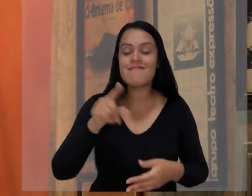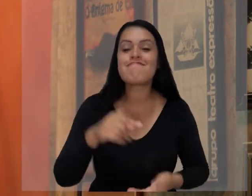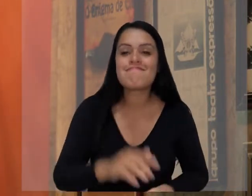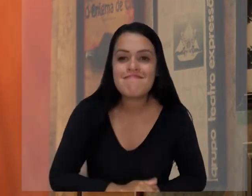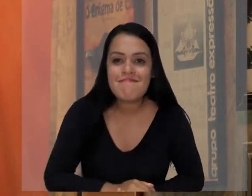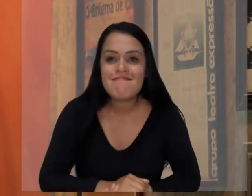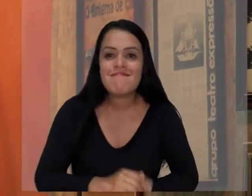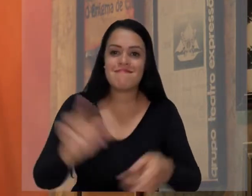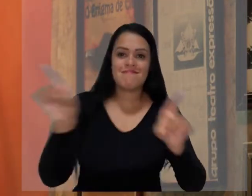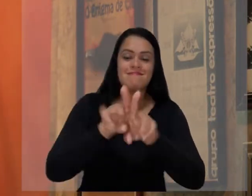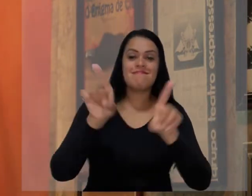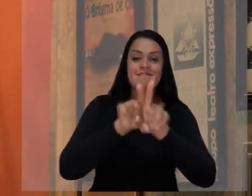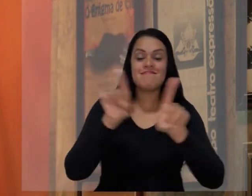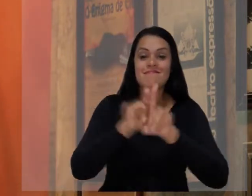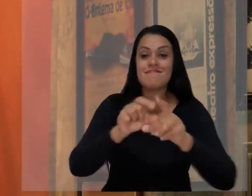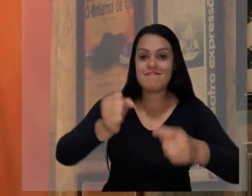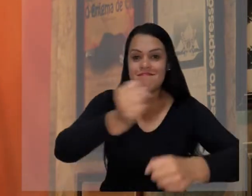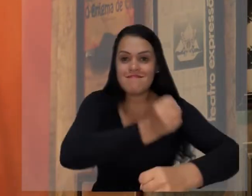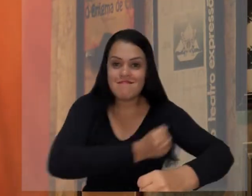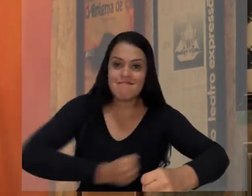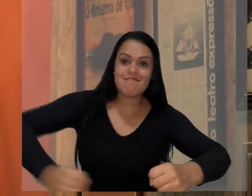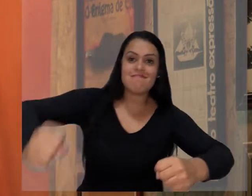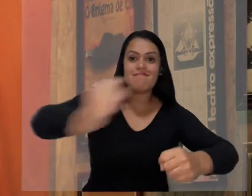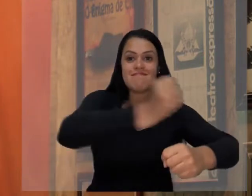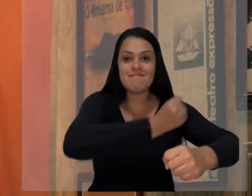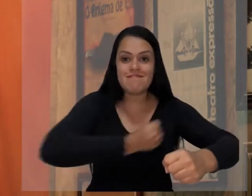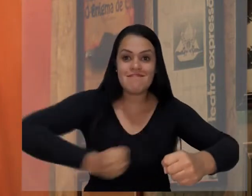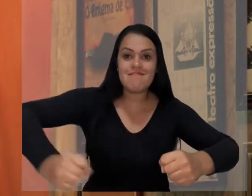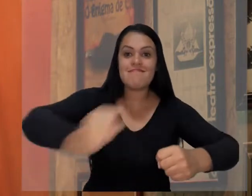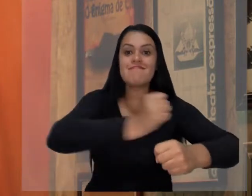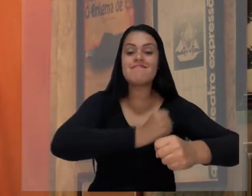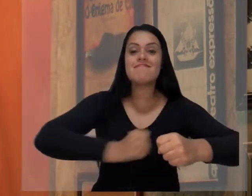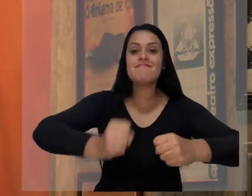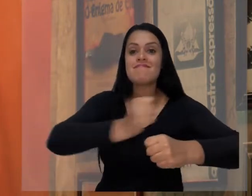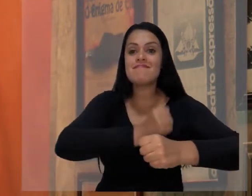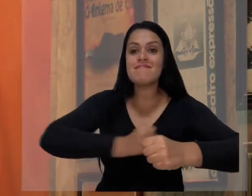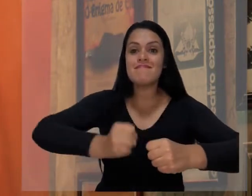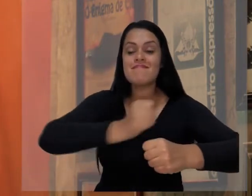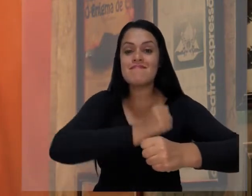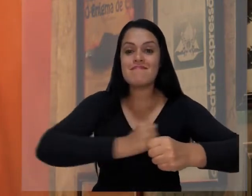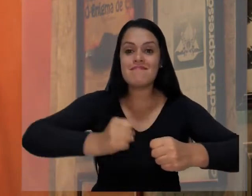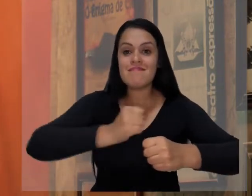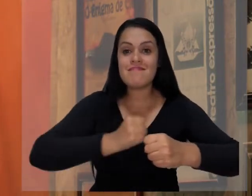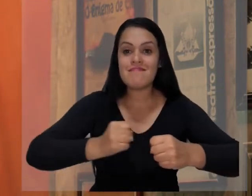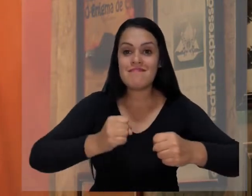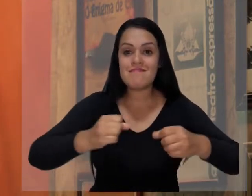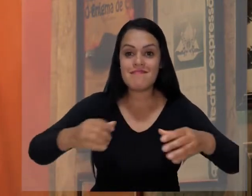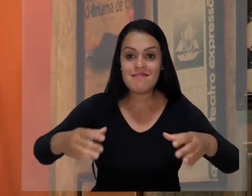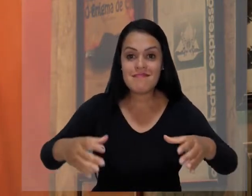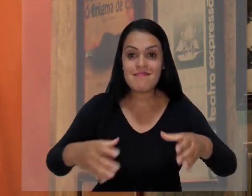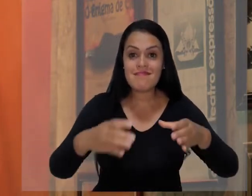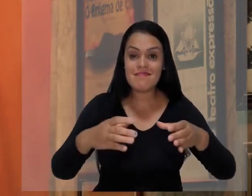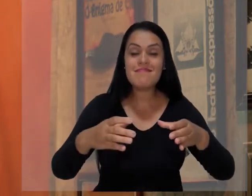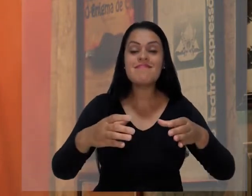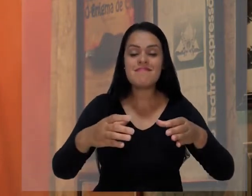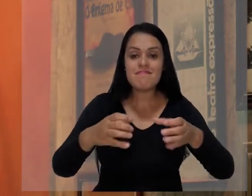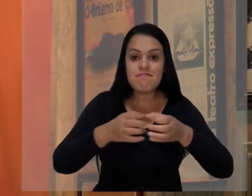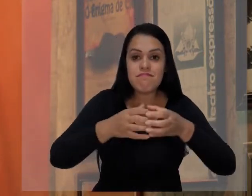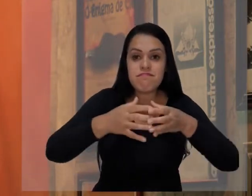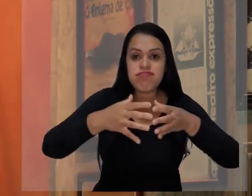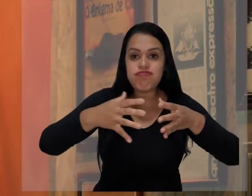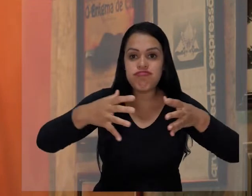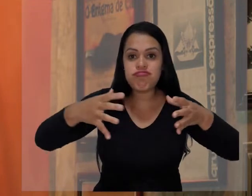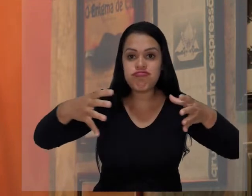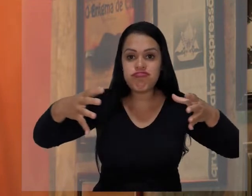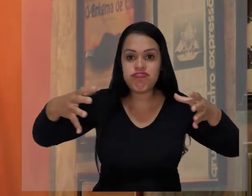Aí, assim, tu pega, mexe isso tudo bem bastante e põe uma xícara de fermento natural. E